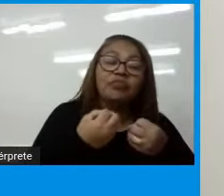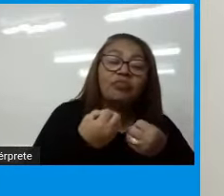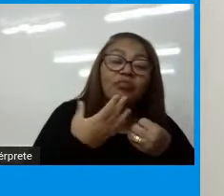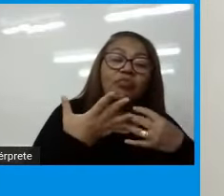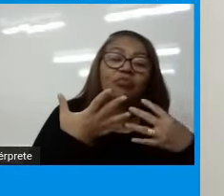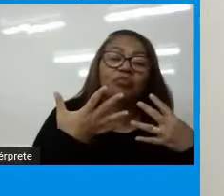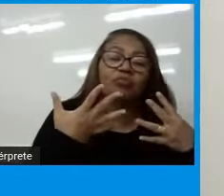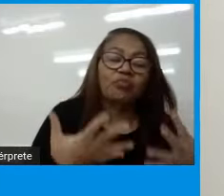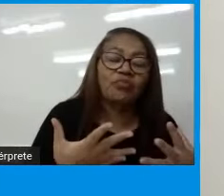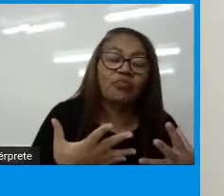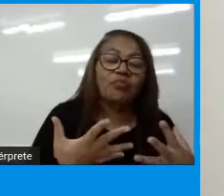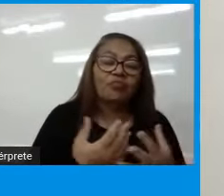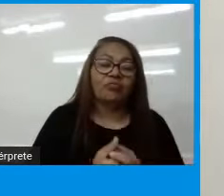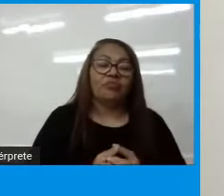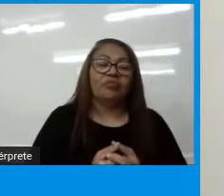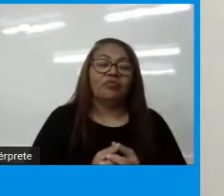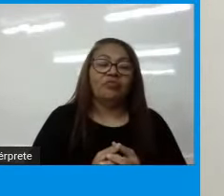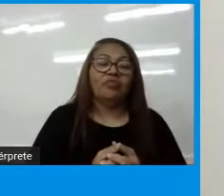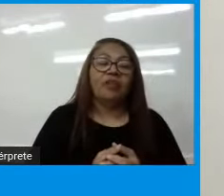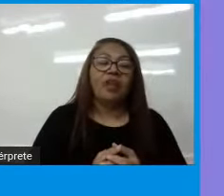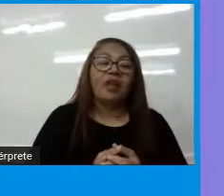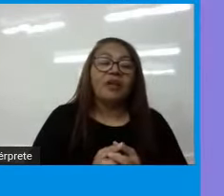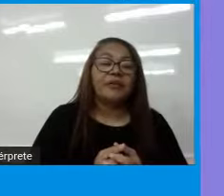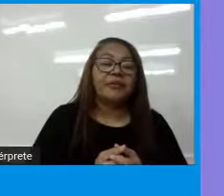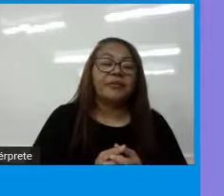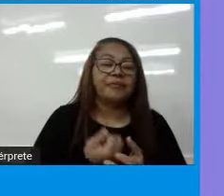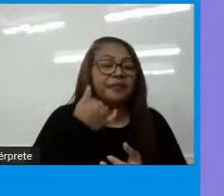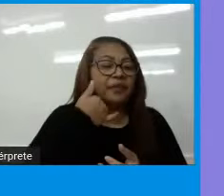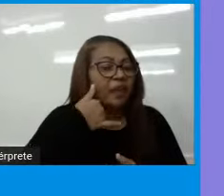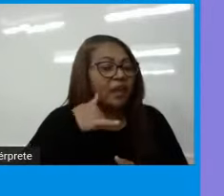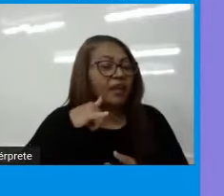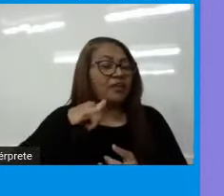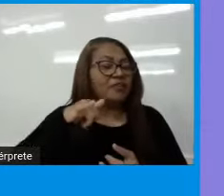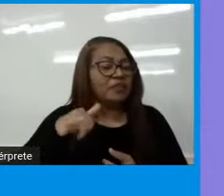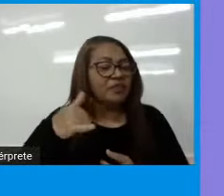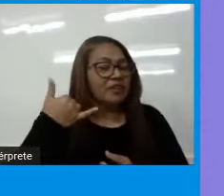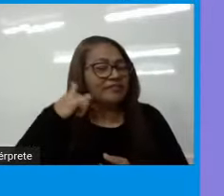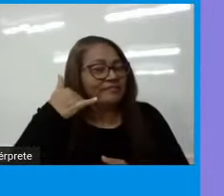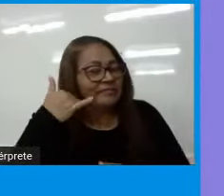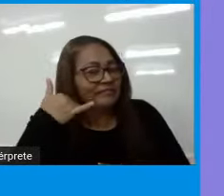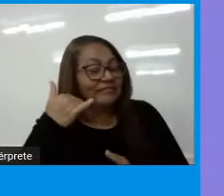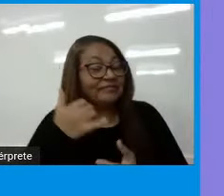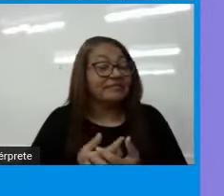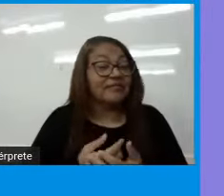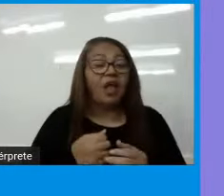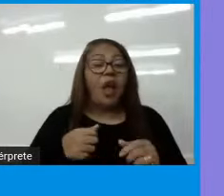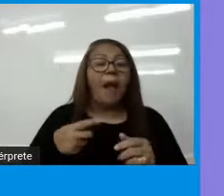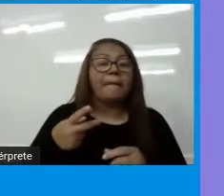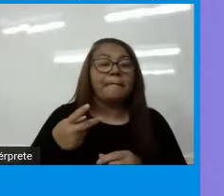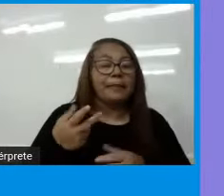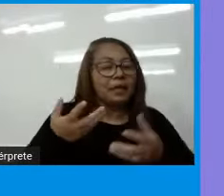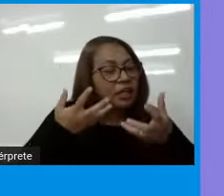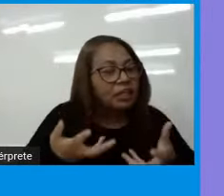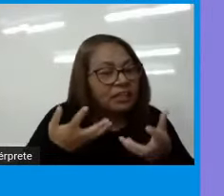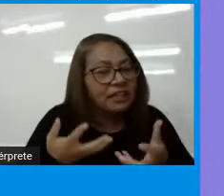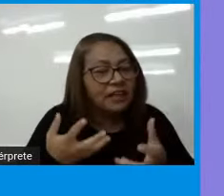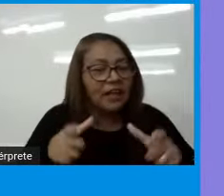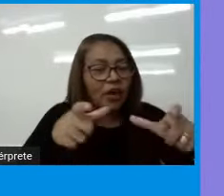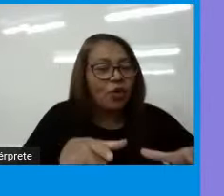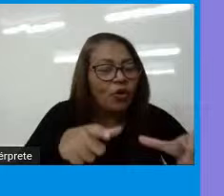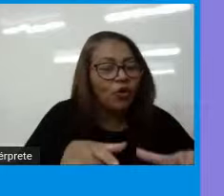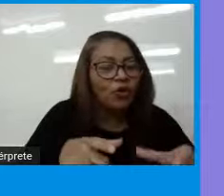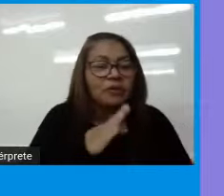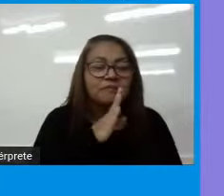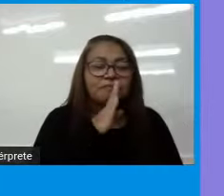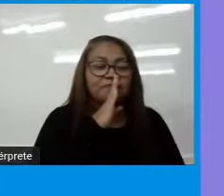ficar muito aparentes no resultado final. Procure um lugar o mais silencioso possível e pense que pequenos sons que